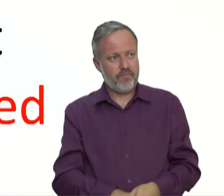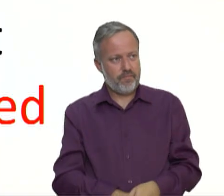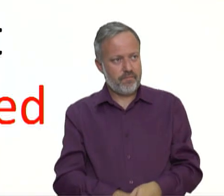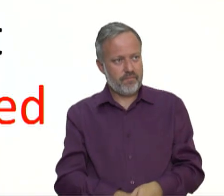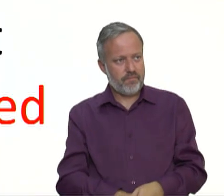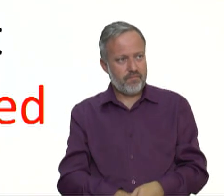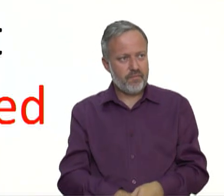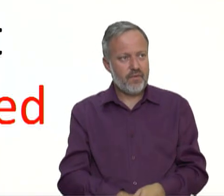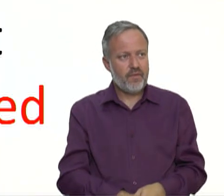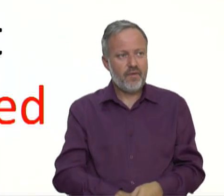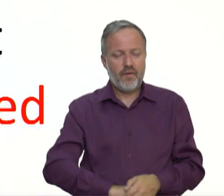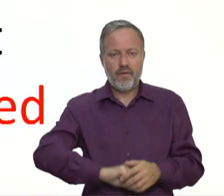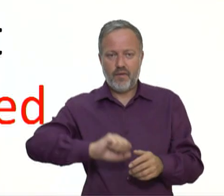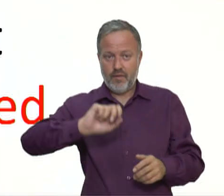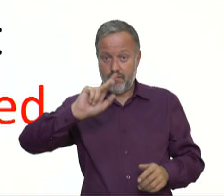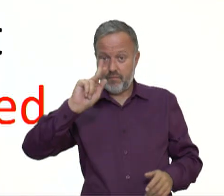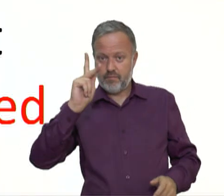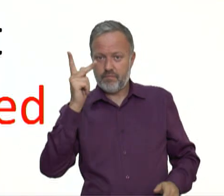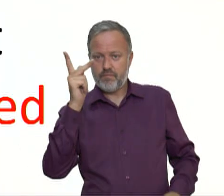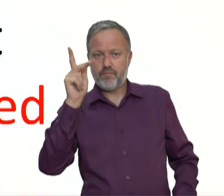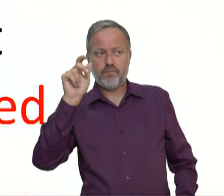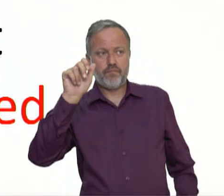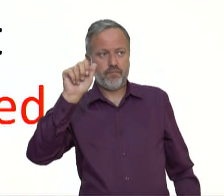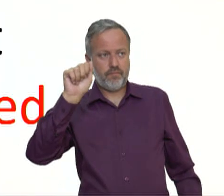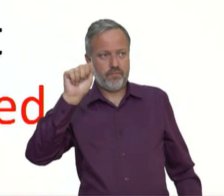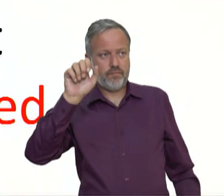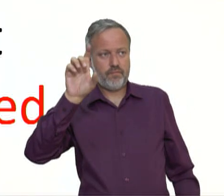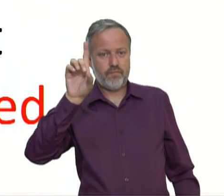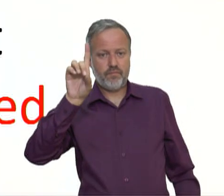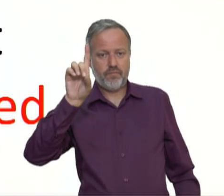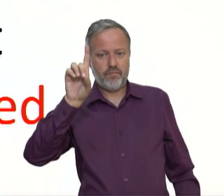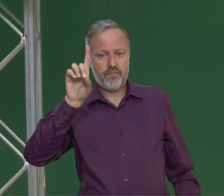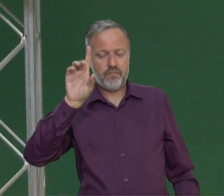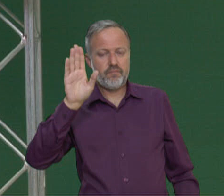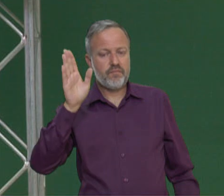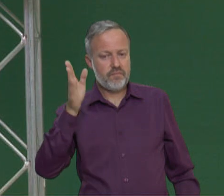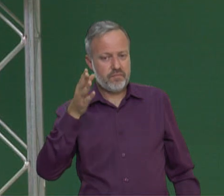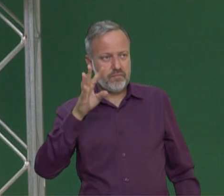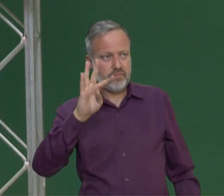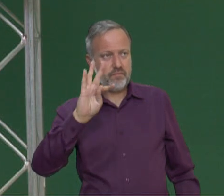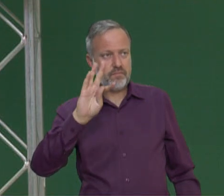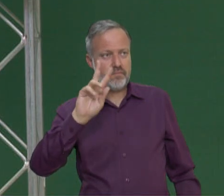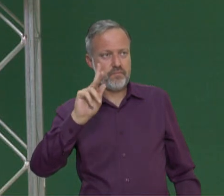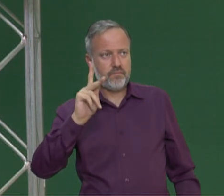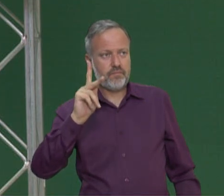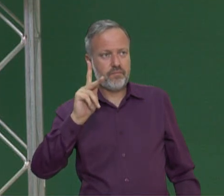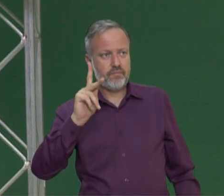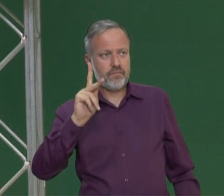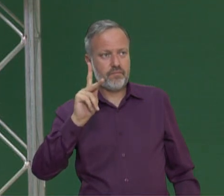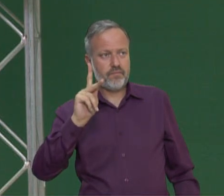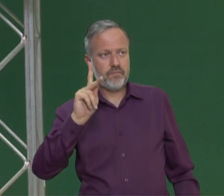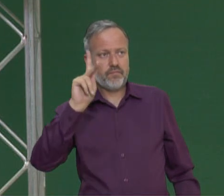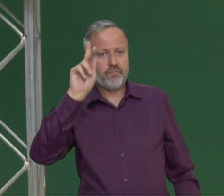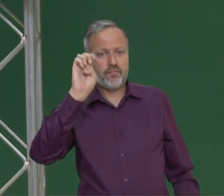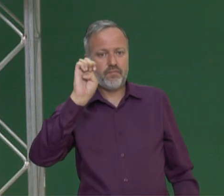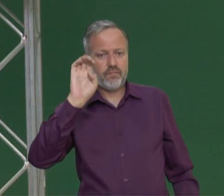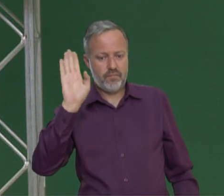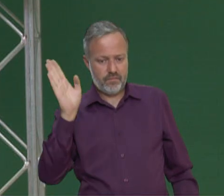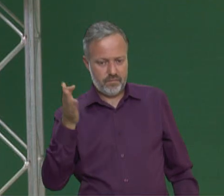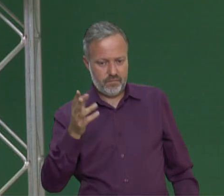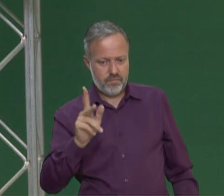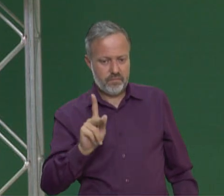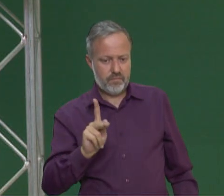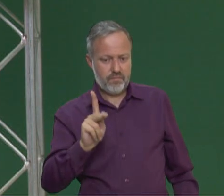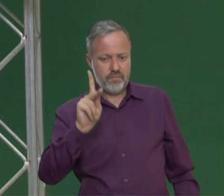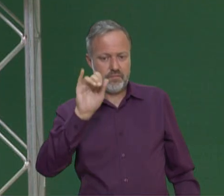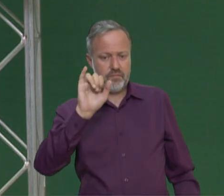Verbo auxiliar, sujeito e o verbo principal. Had the kid learned how to use